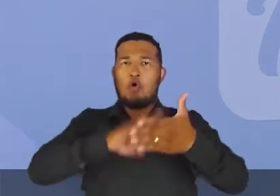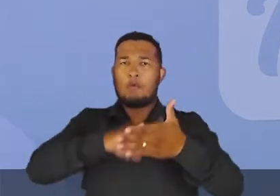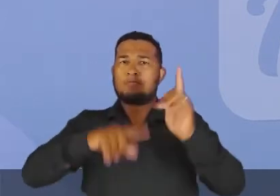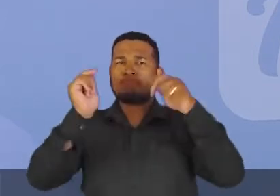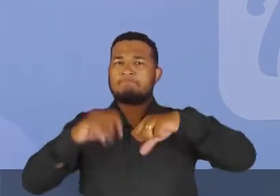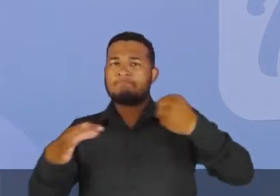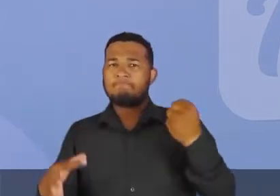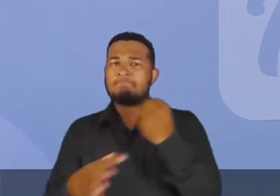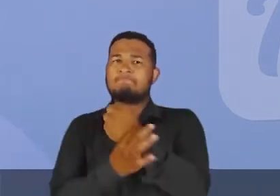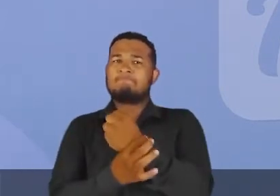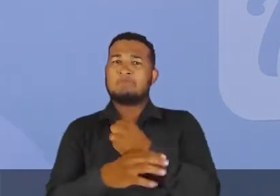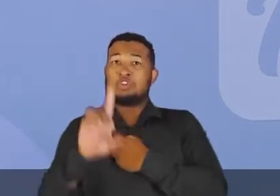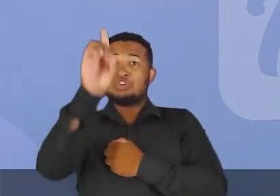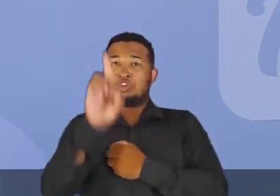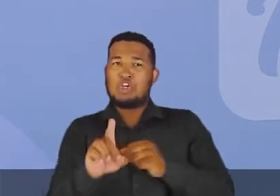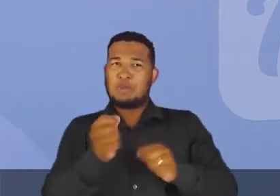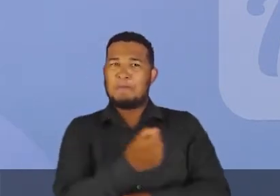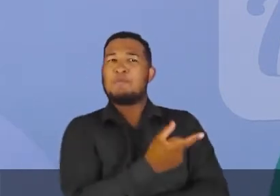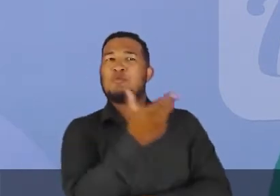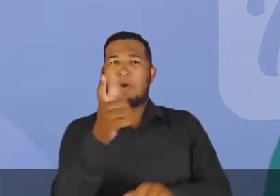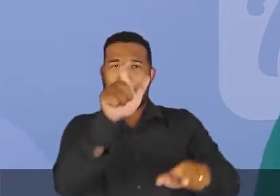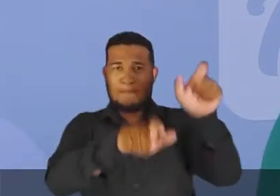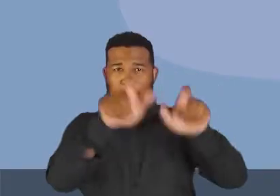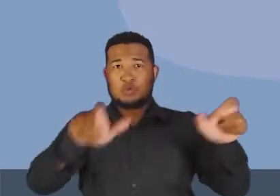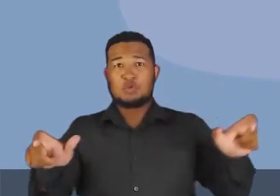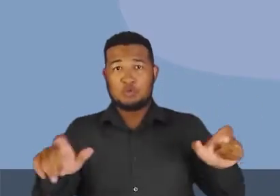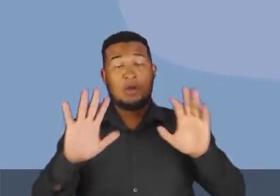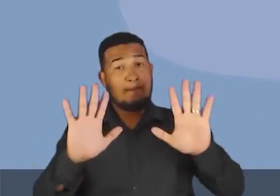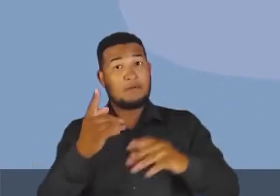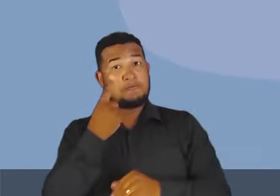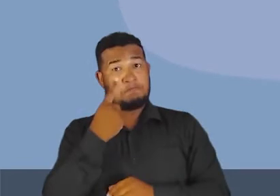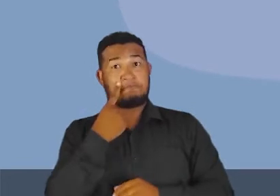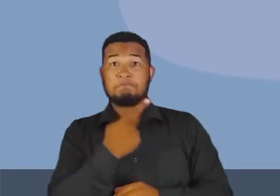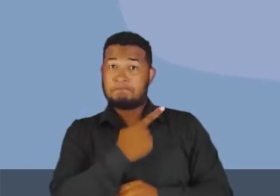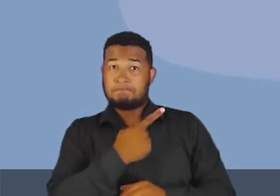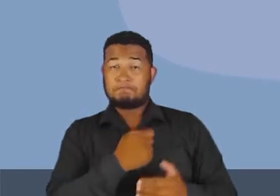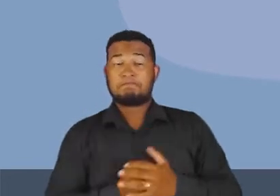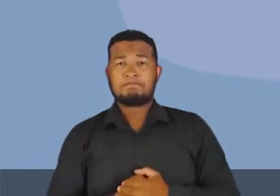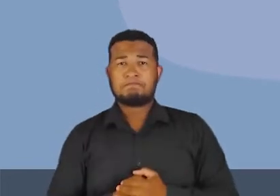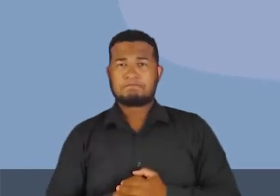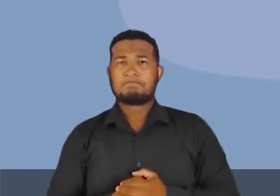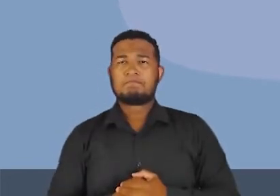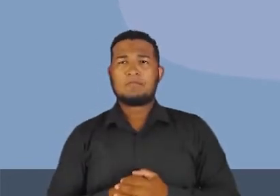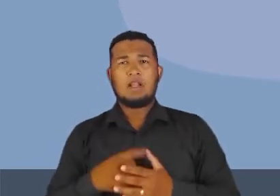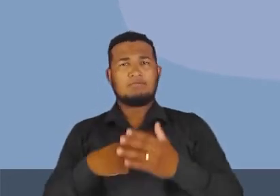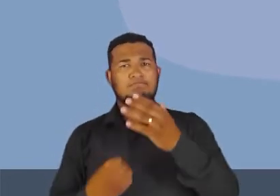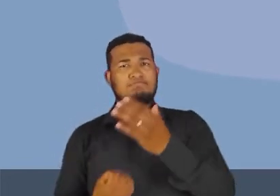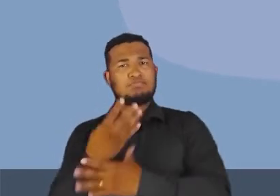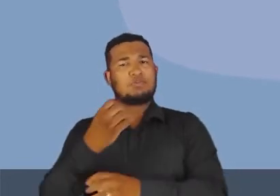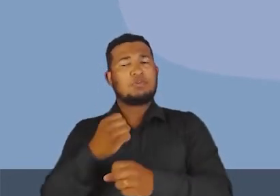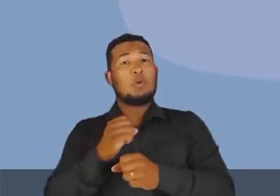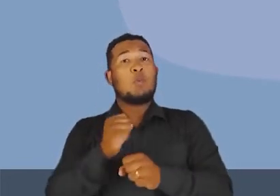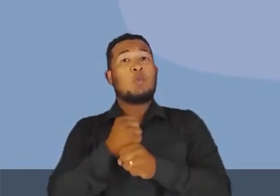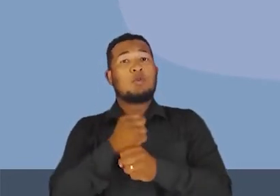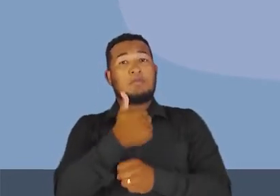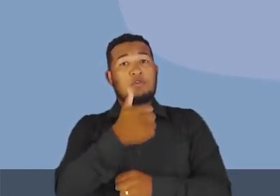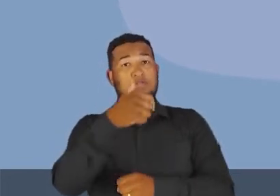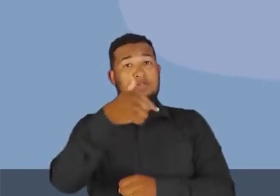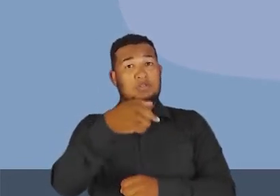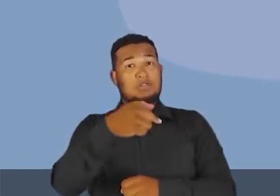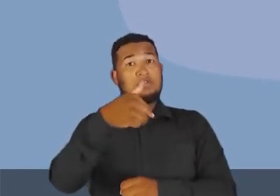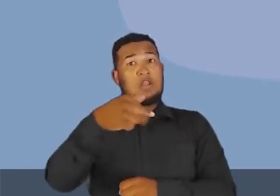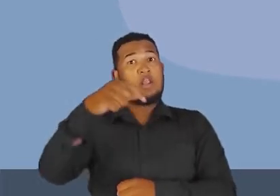os direitos das pessoas. Entretanto, olha lá na tela, o que foi criado em 1789 foi